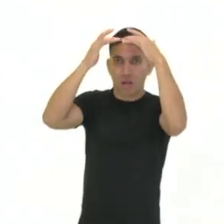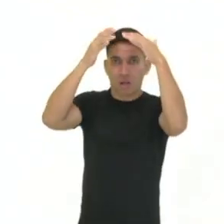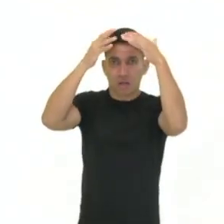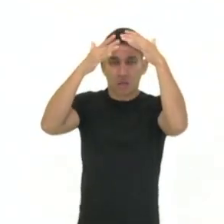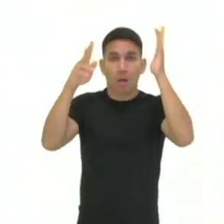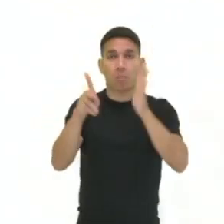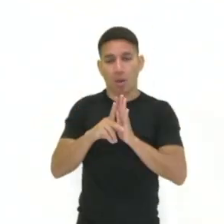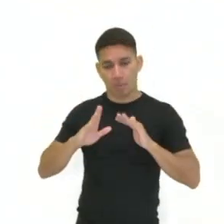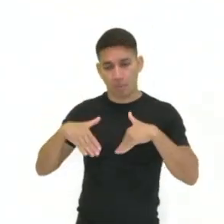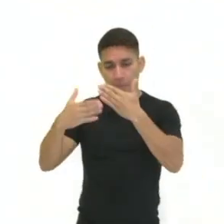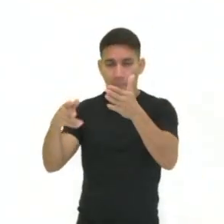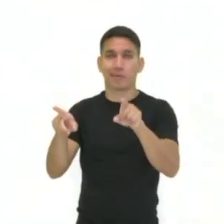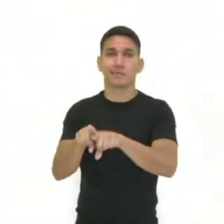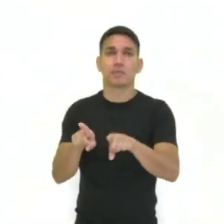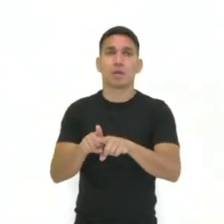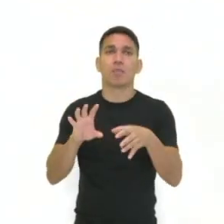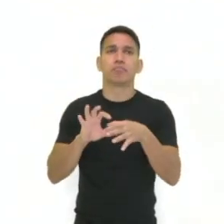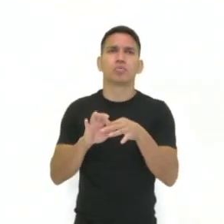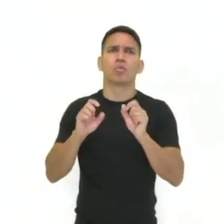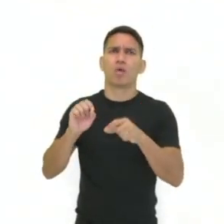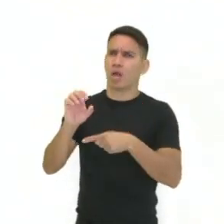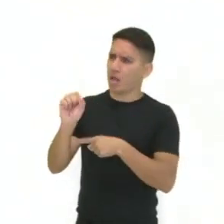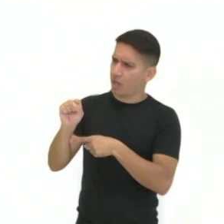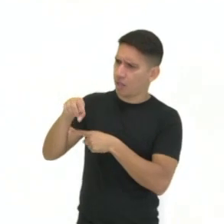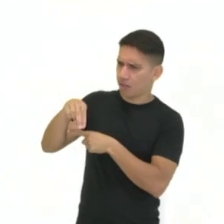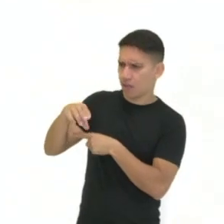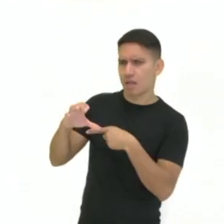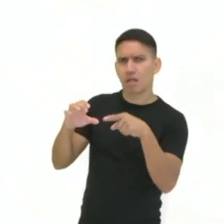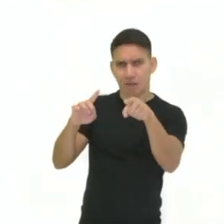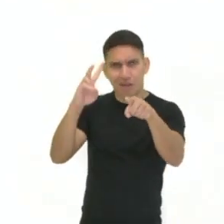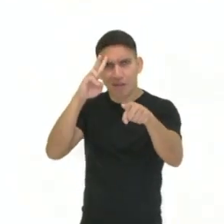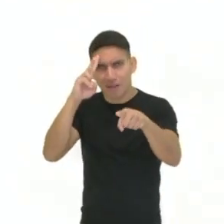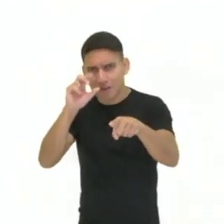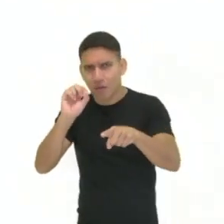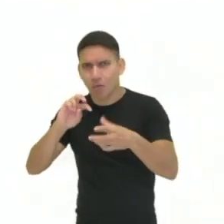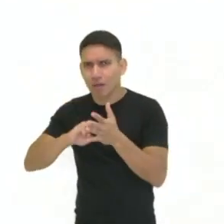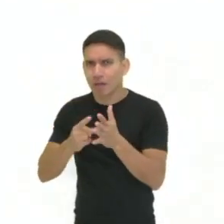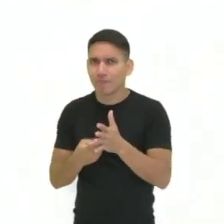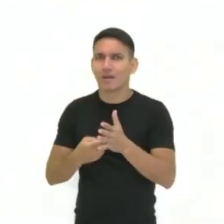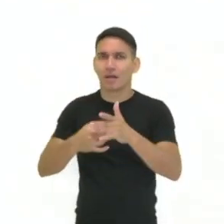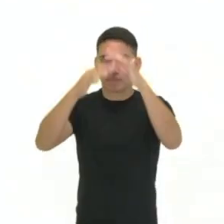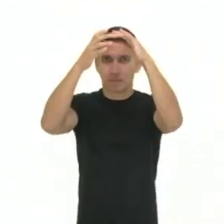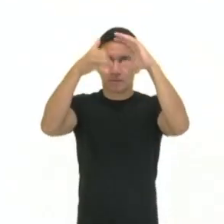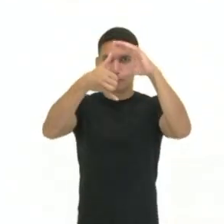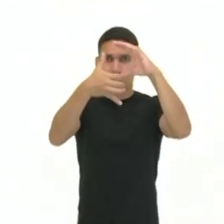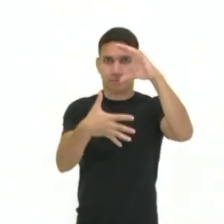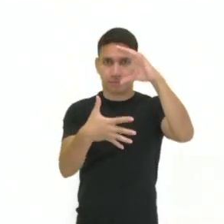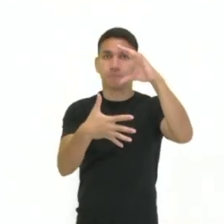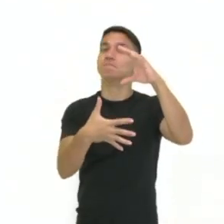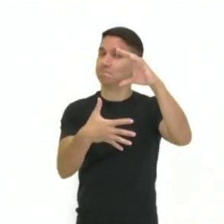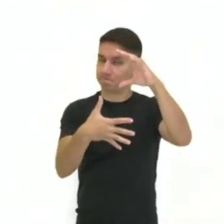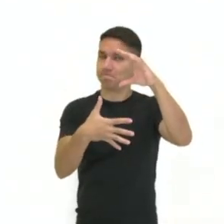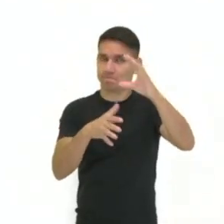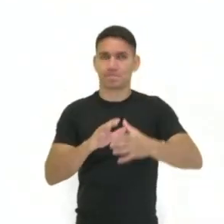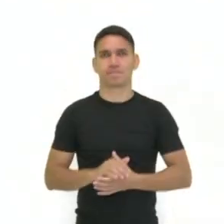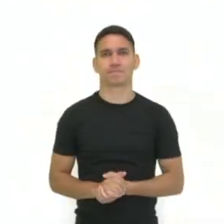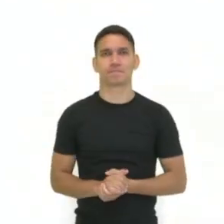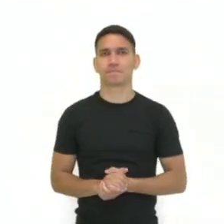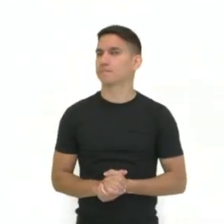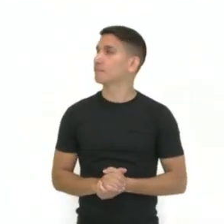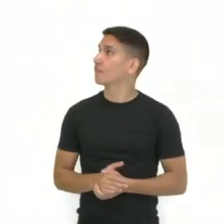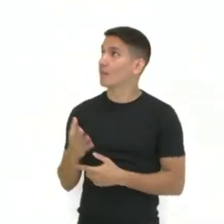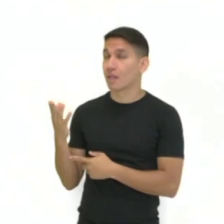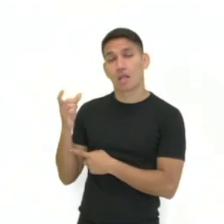que afeta o SNC. Você lembra o que é o SNC? Sistema Nervoso Central. Isso mesmo.